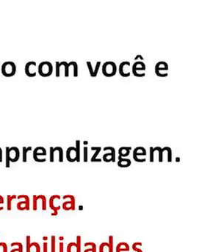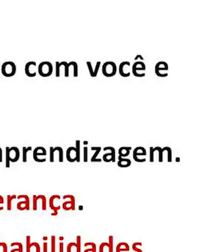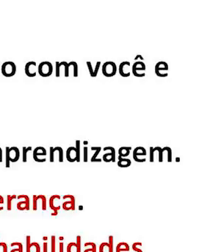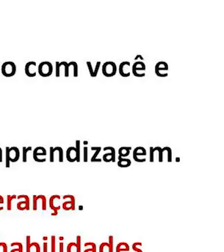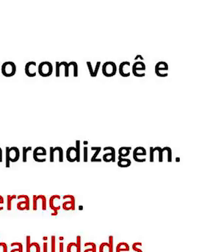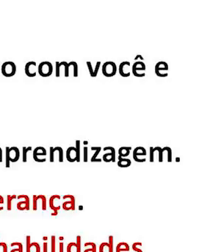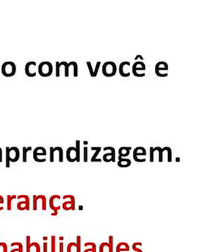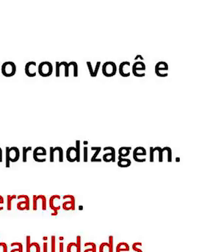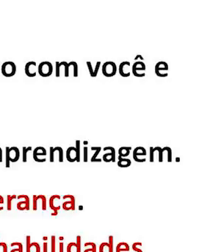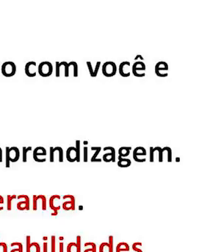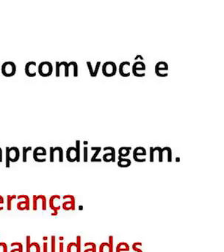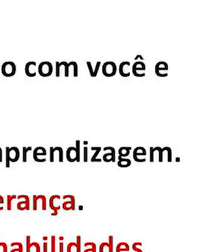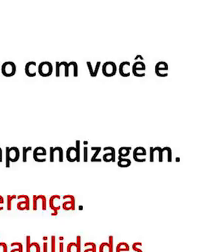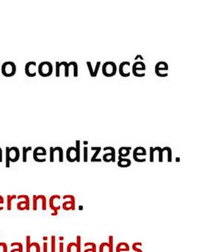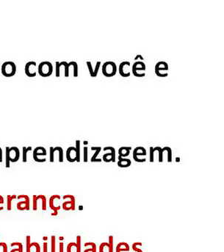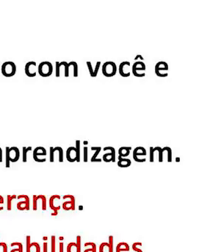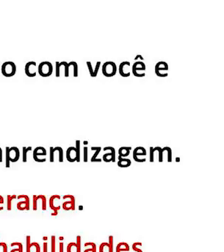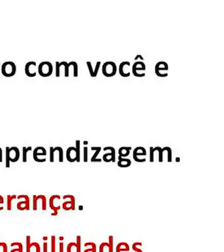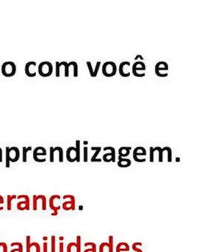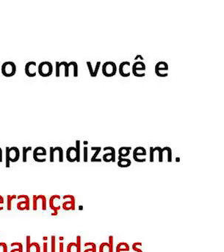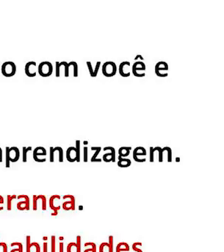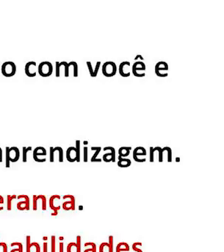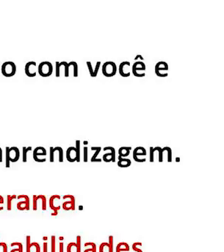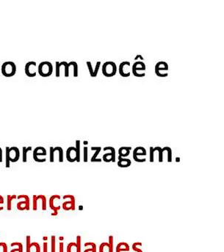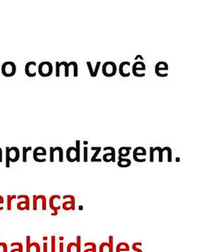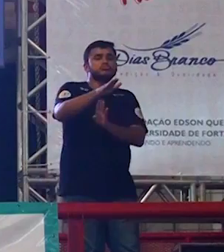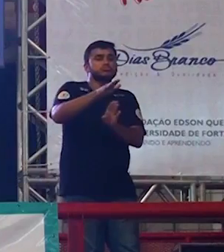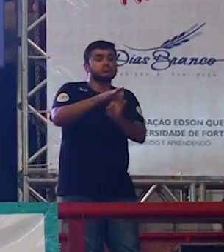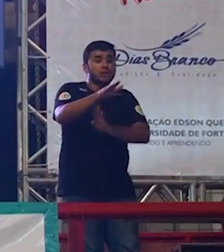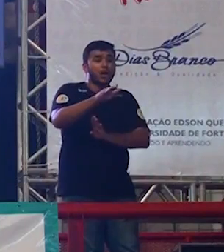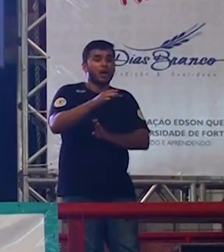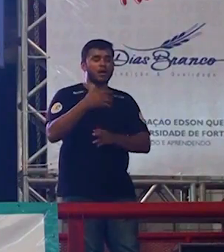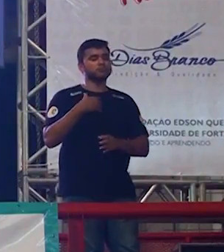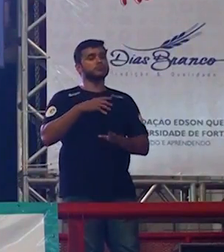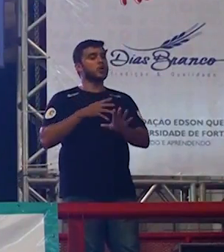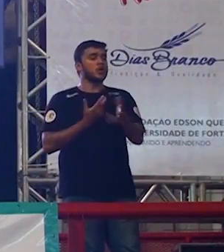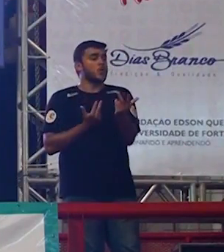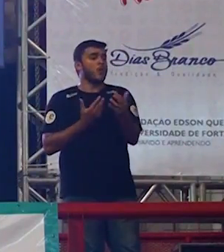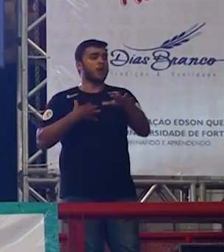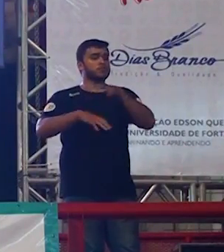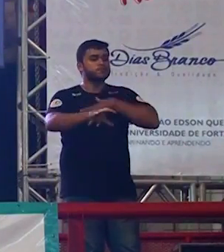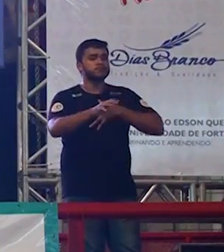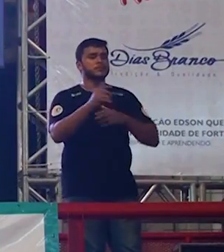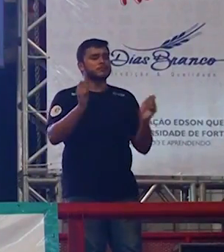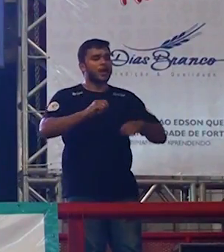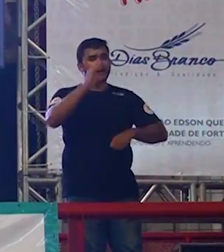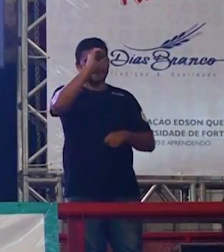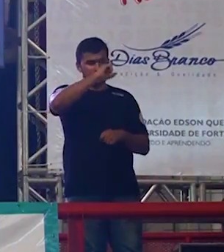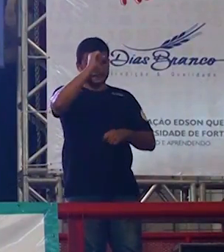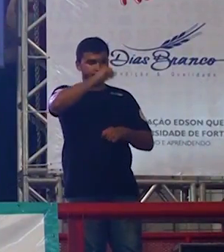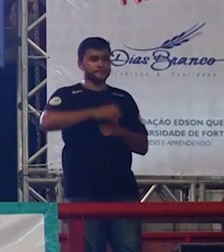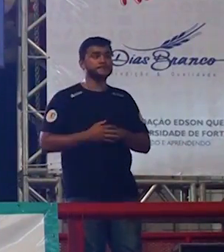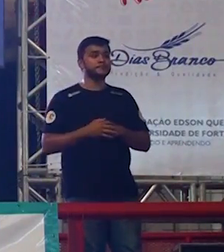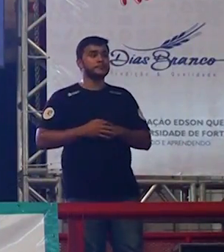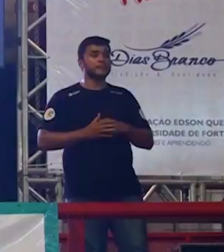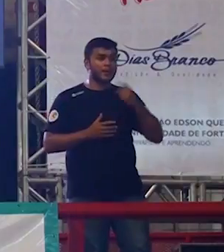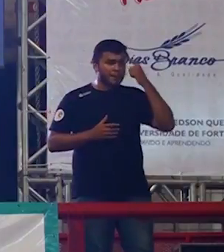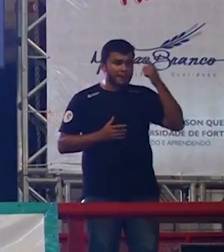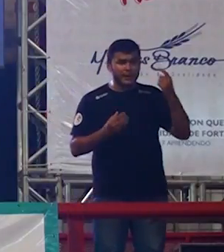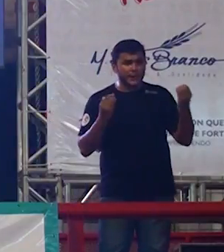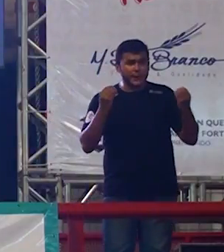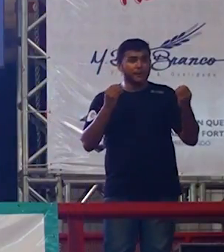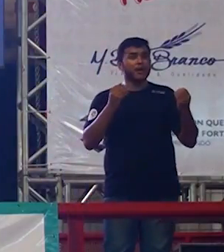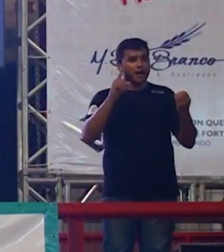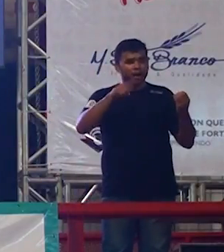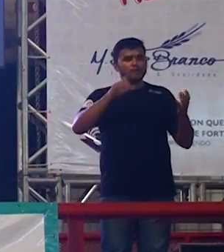quem ensina, aprende muito mais facilmente. E o grupo de estudo ajuda a manter o foco e a